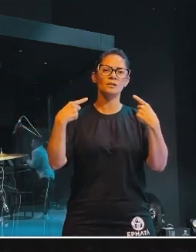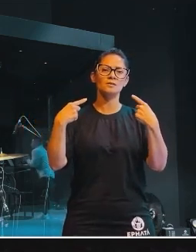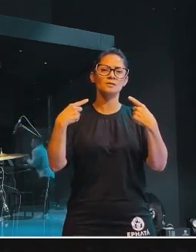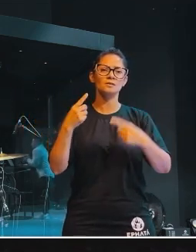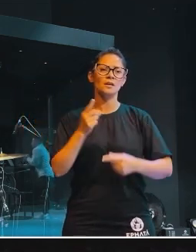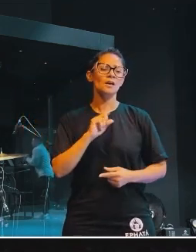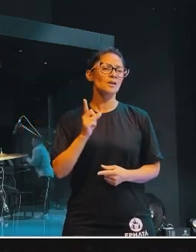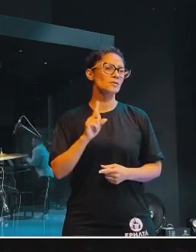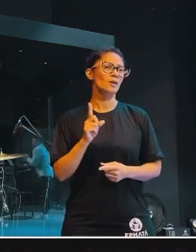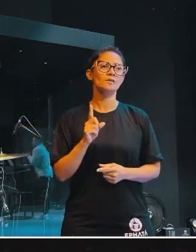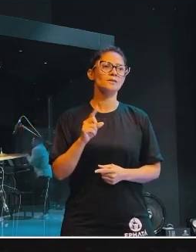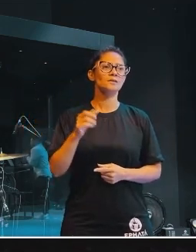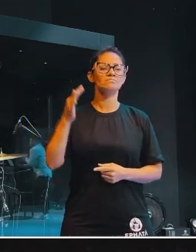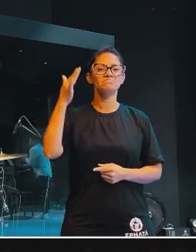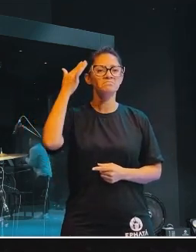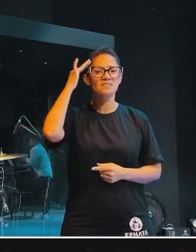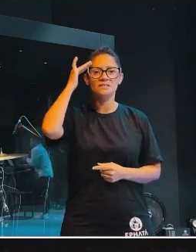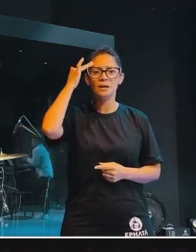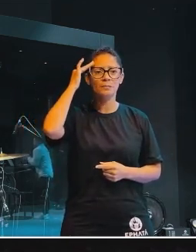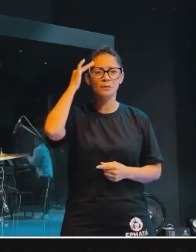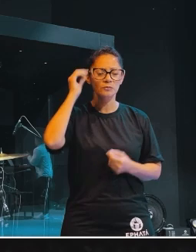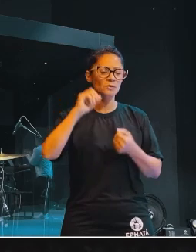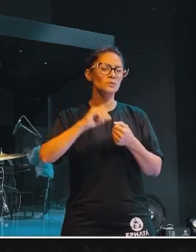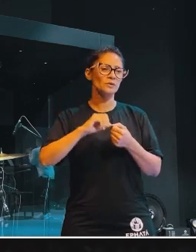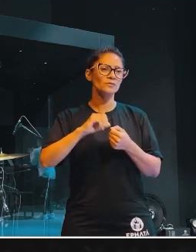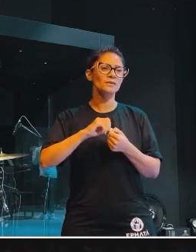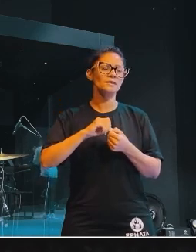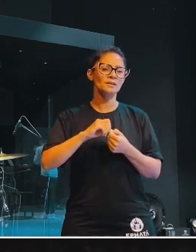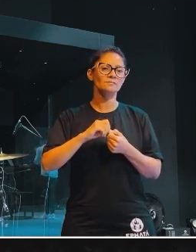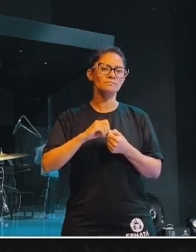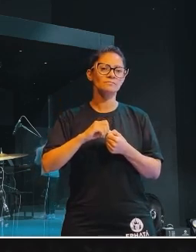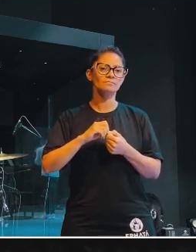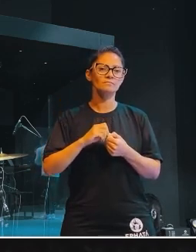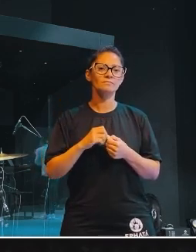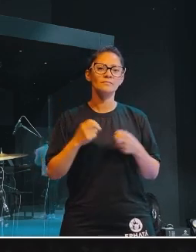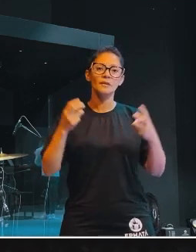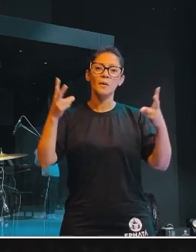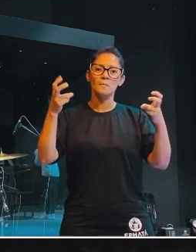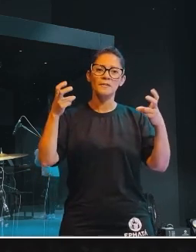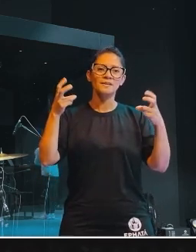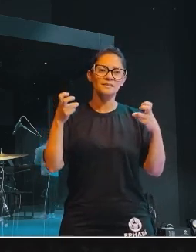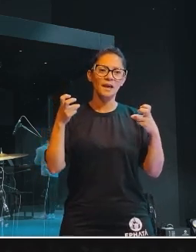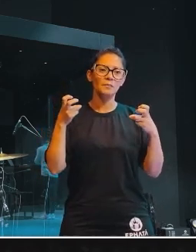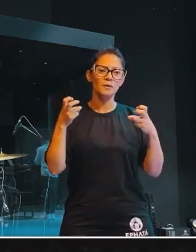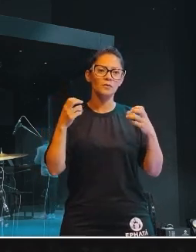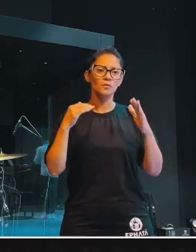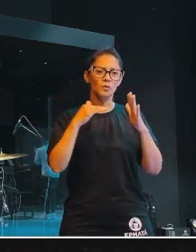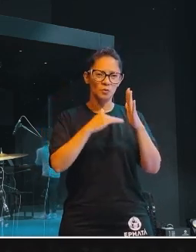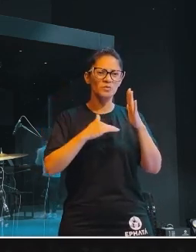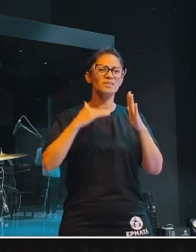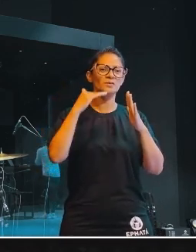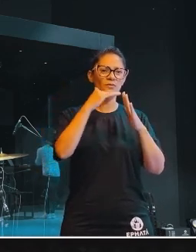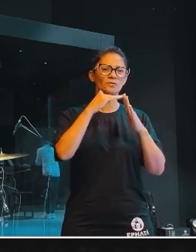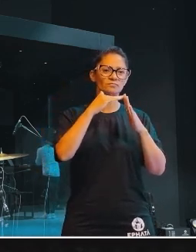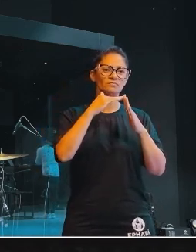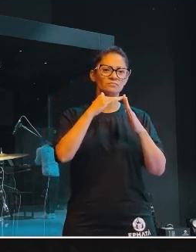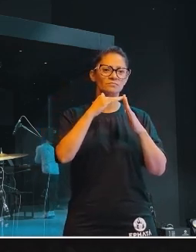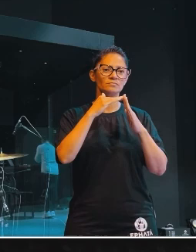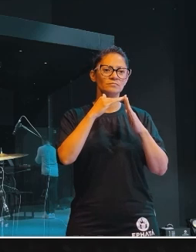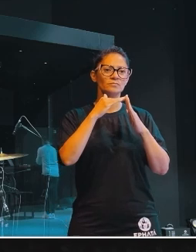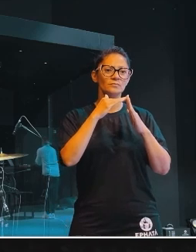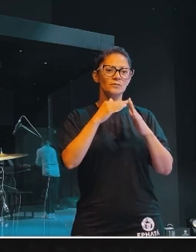não sabemos, diz o texto, o que fazer. Percebe o nível de vulnerabilidade, percebe o nível